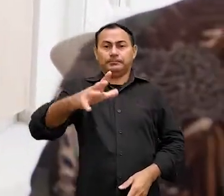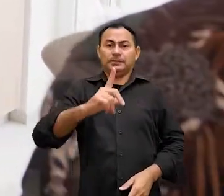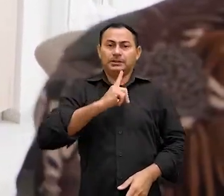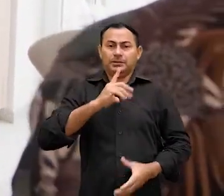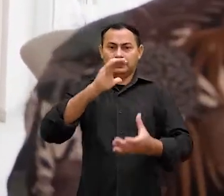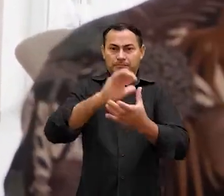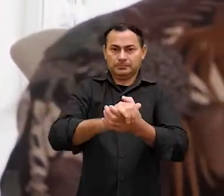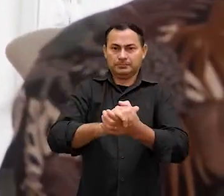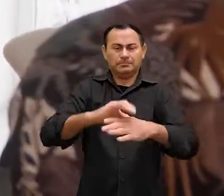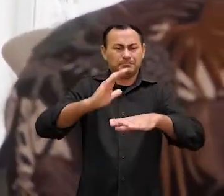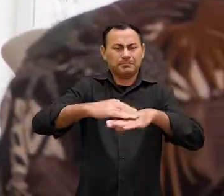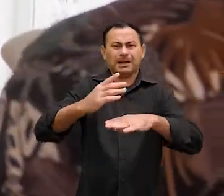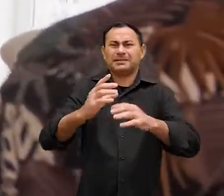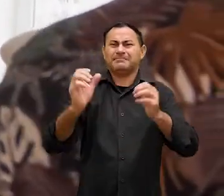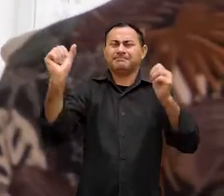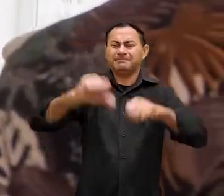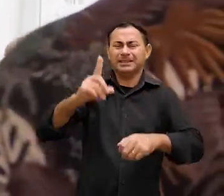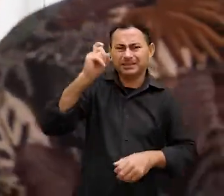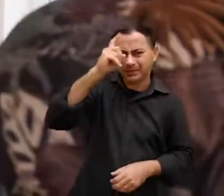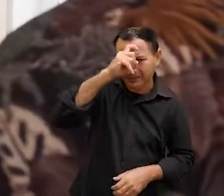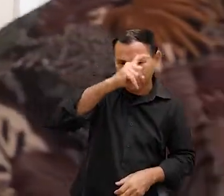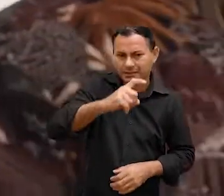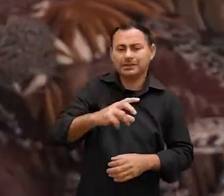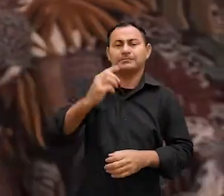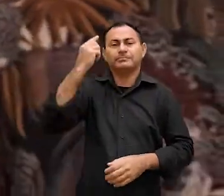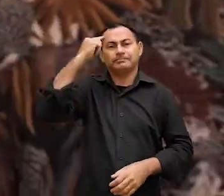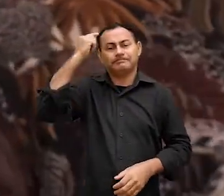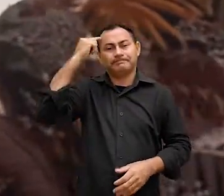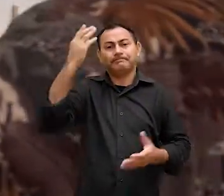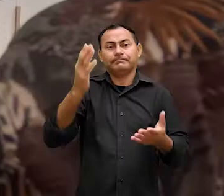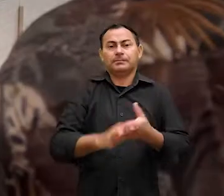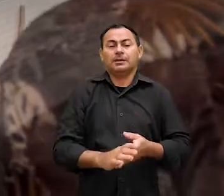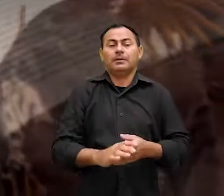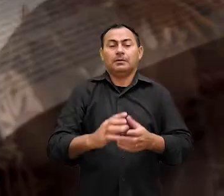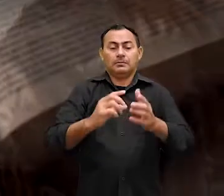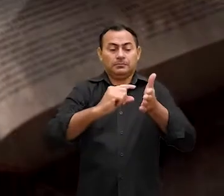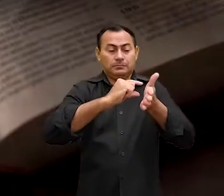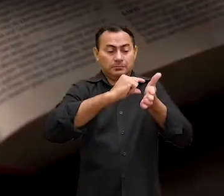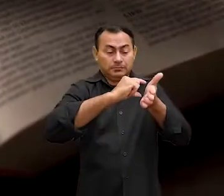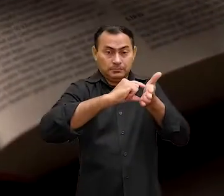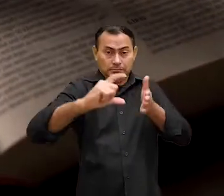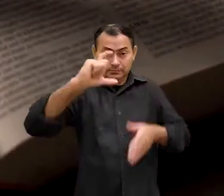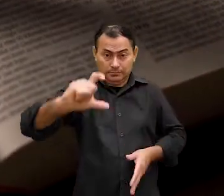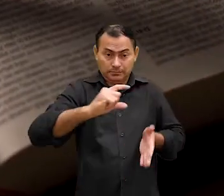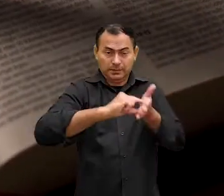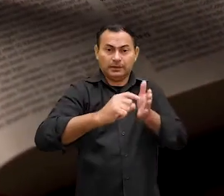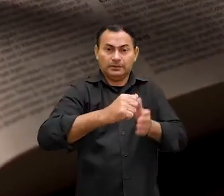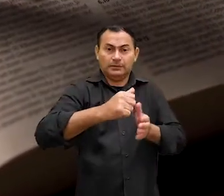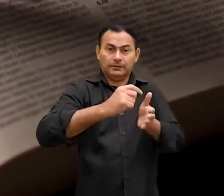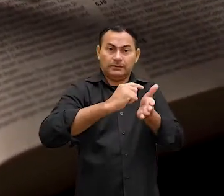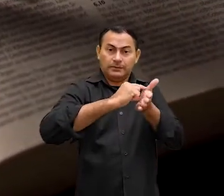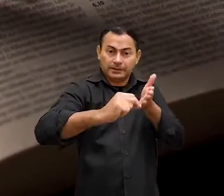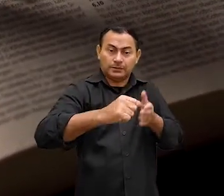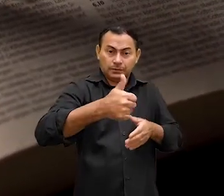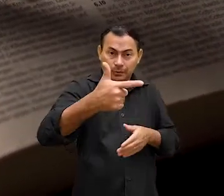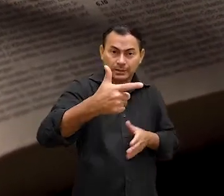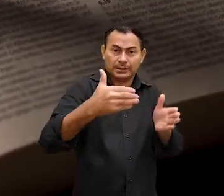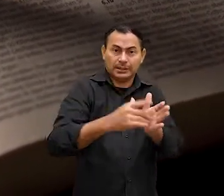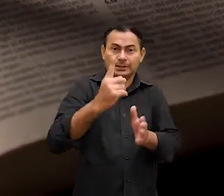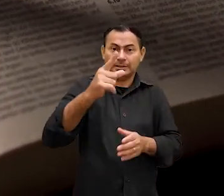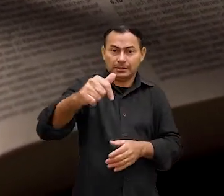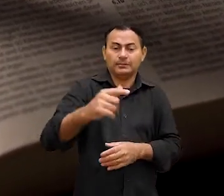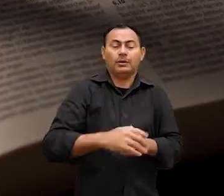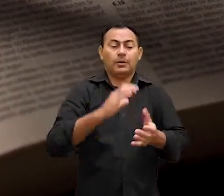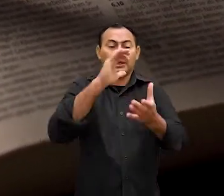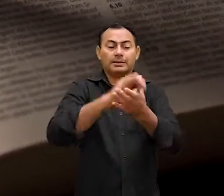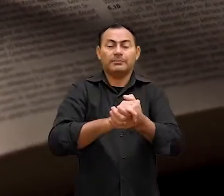havia os casamentos mais impossíveis de se imaginar. O parágrafo dos versículos 12 a 17 fala sobre